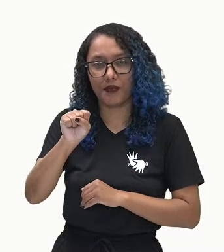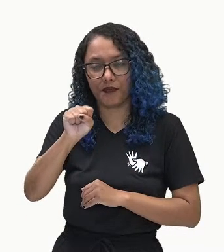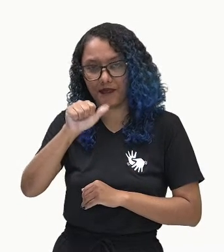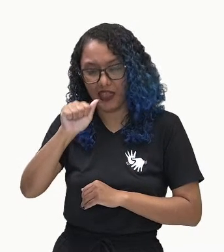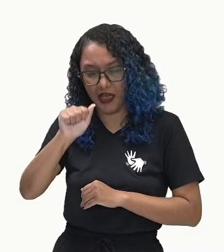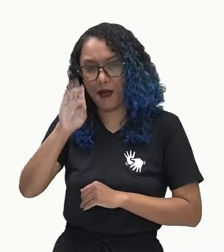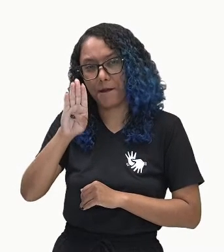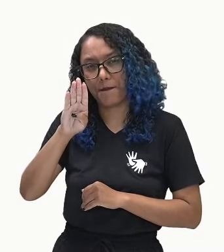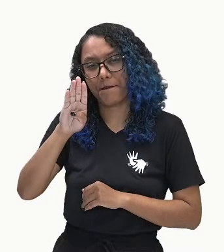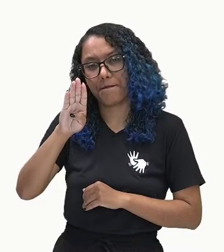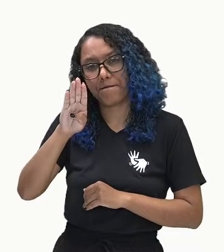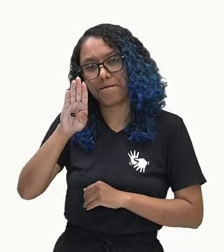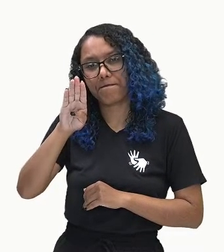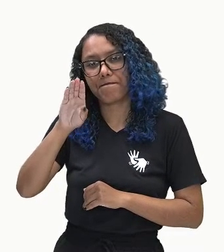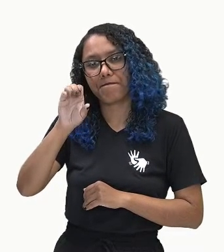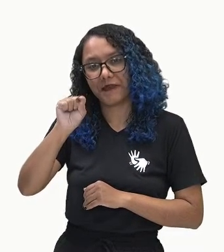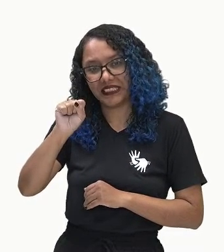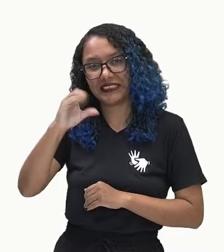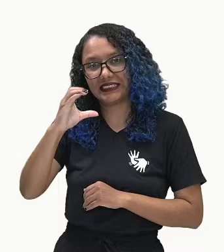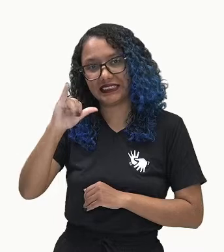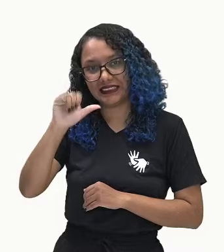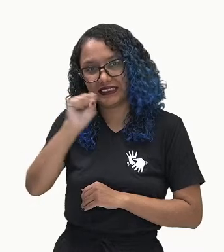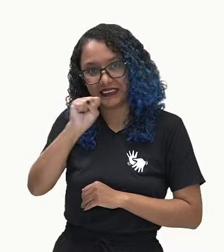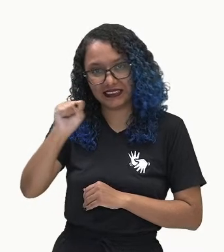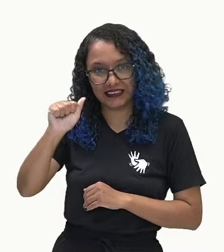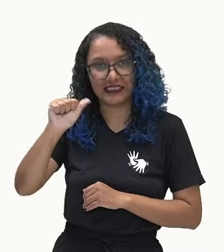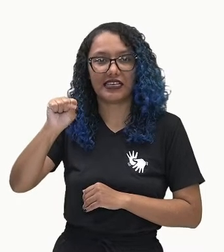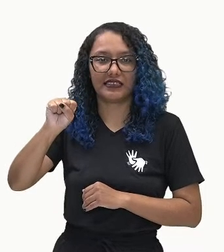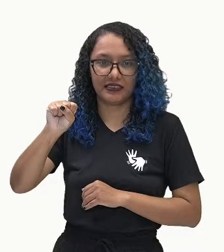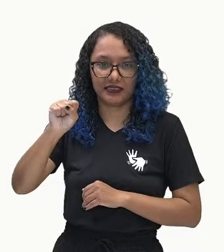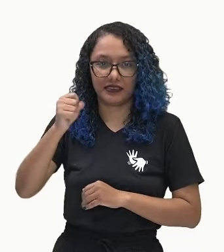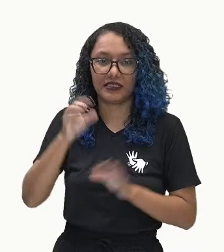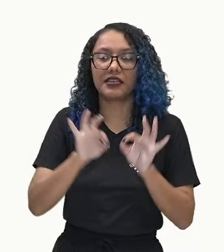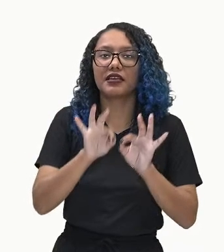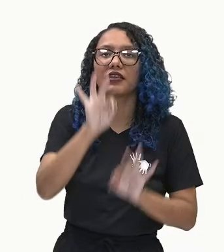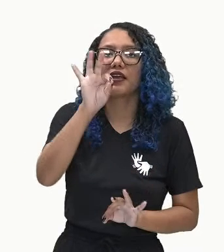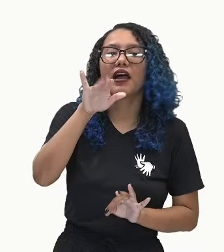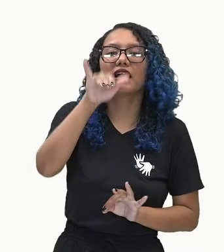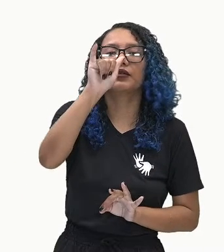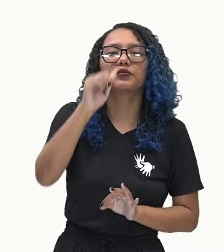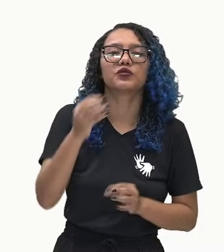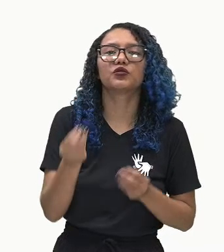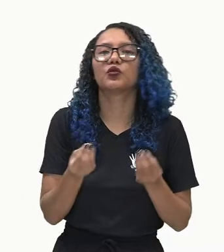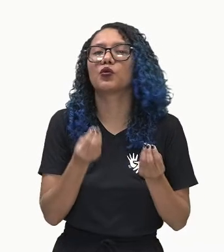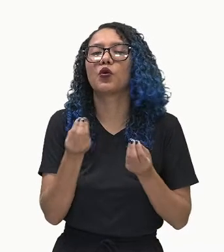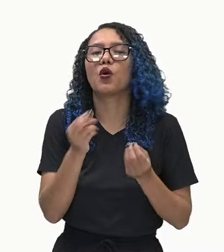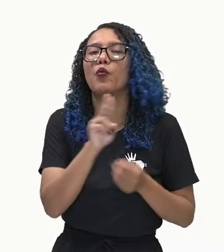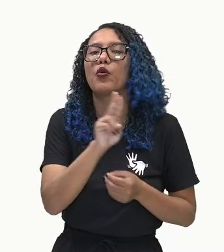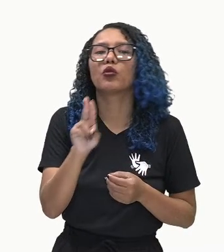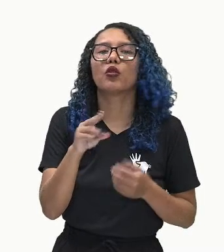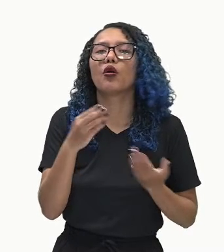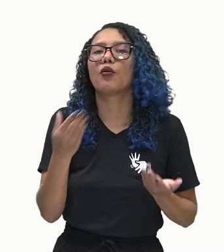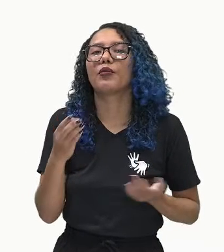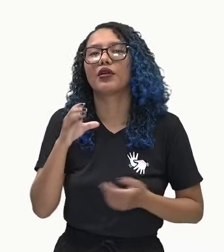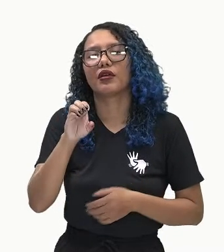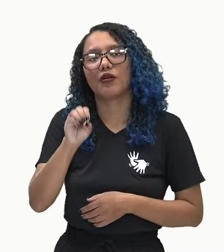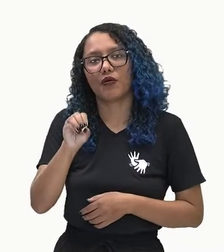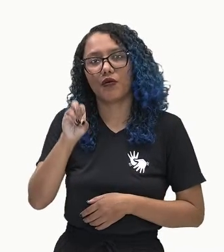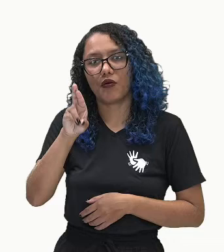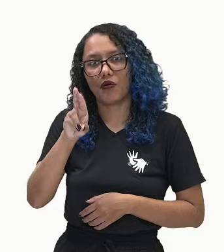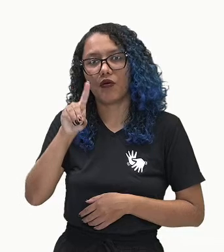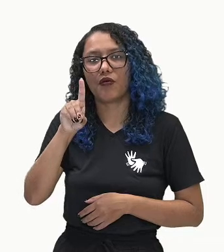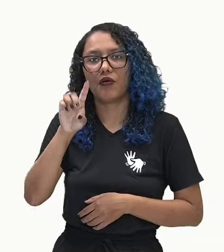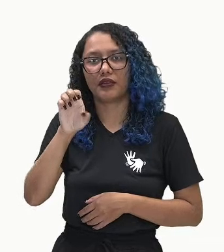E essa reta Y é chamada de eixo das